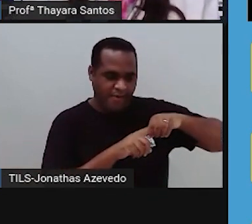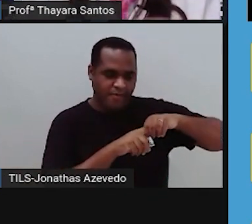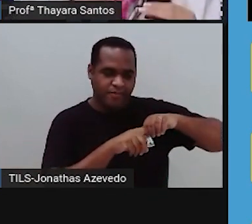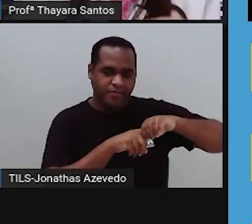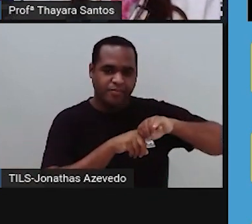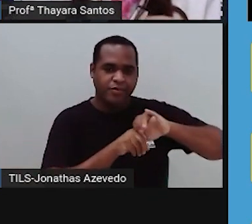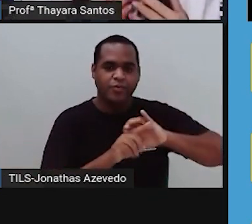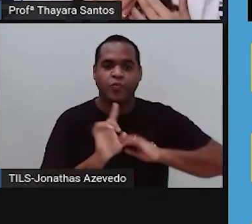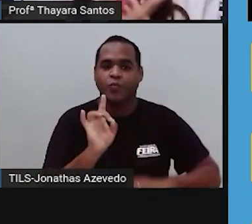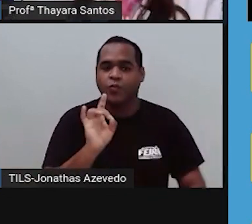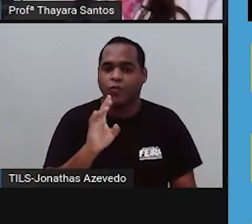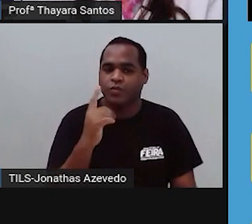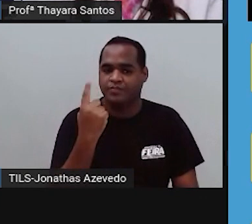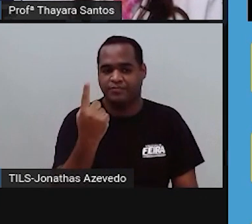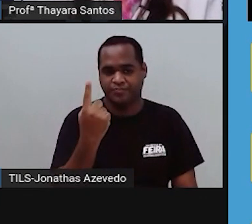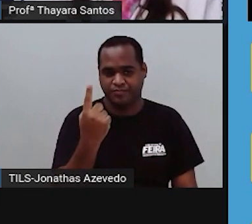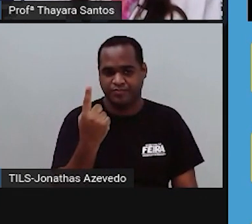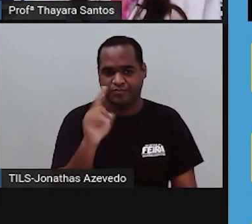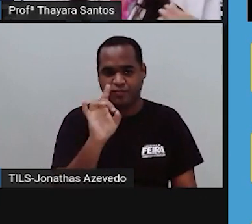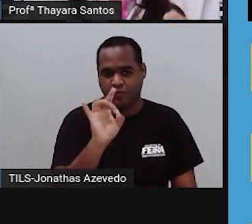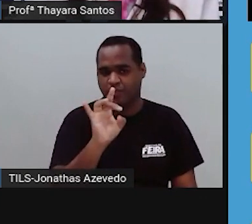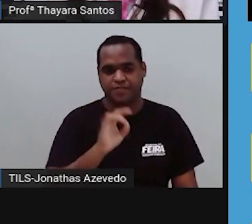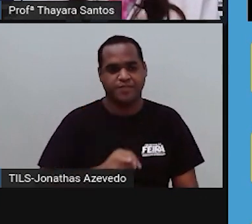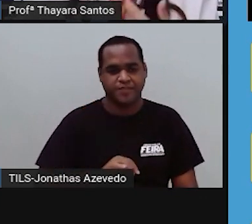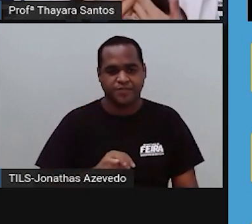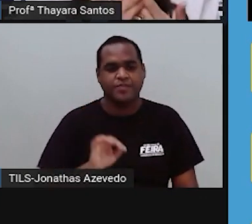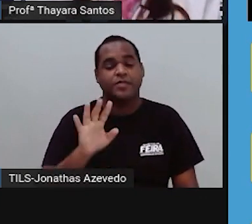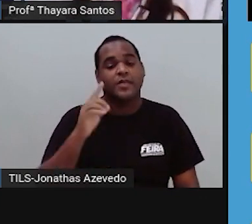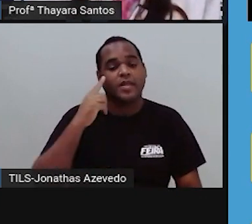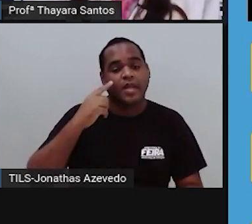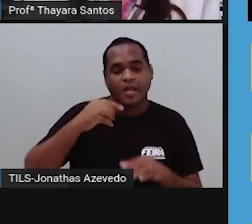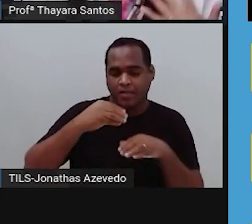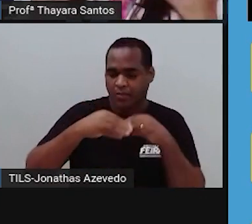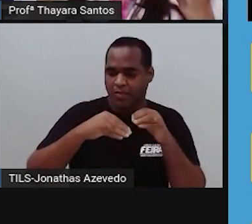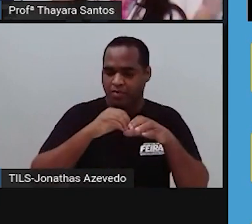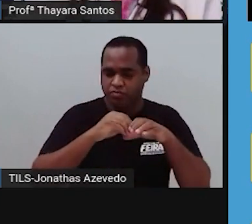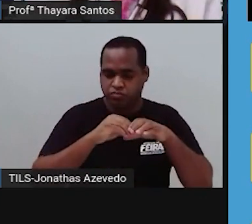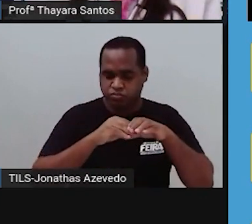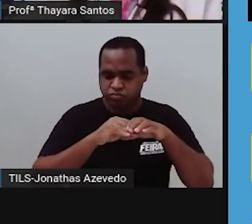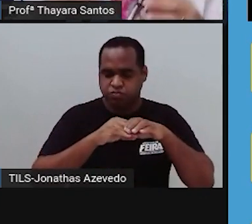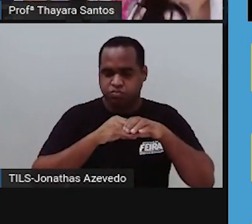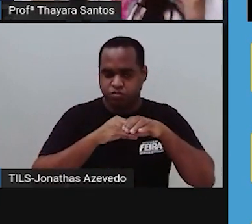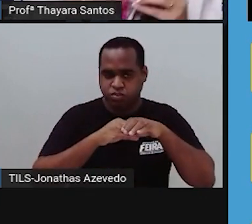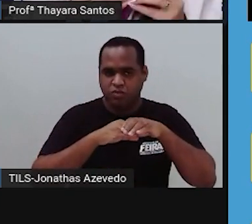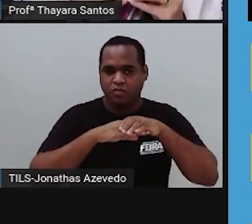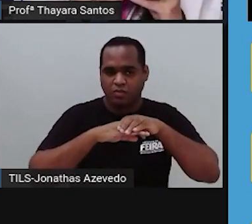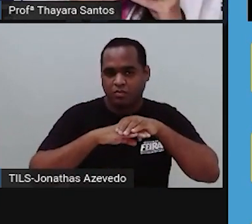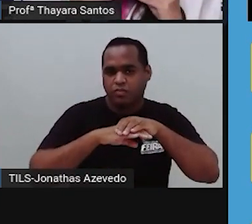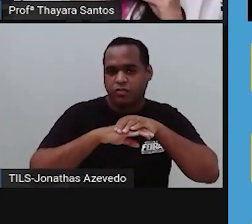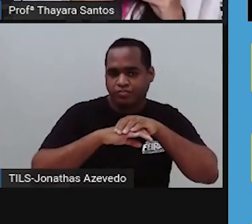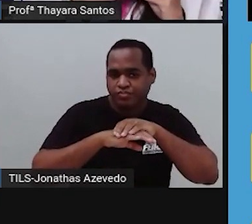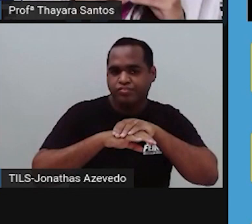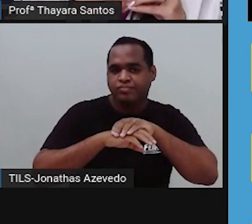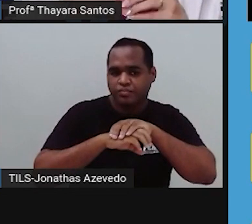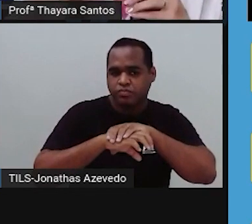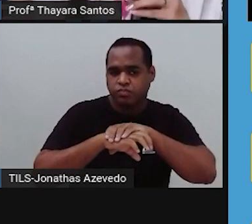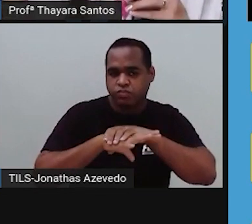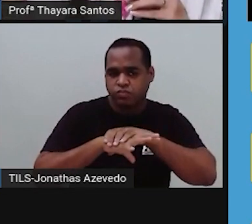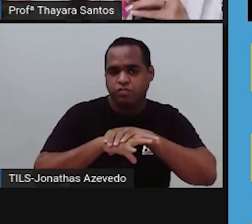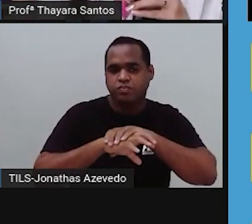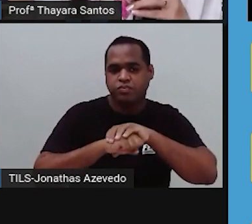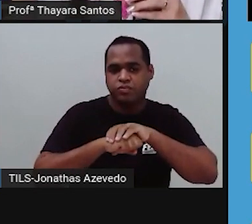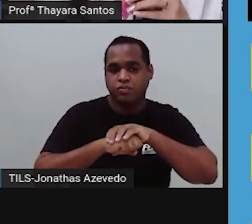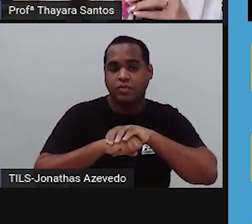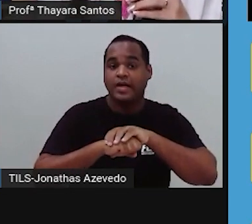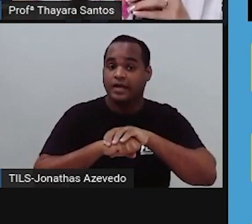conseguir fecundar esse ovócito. Então, quando ocorreu a fecundação, aí sim, a partir desse momento de fecundação, o